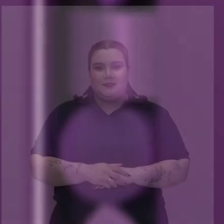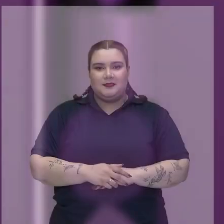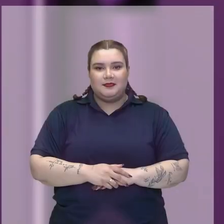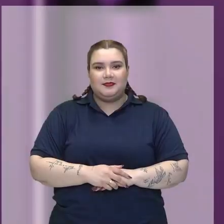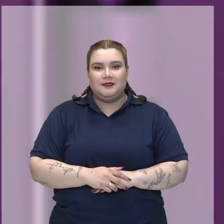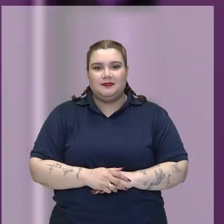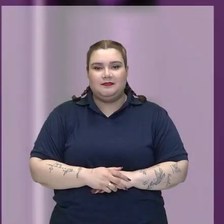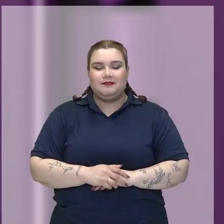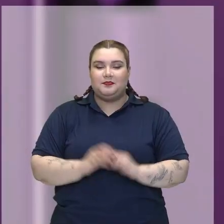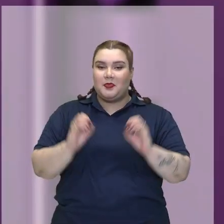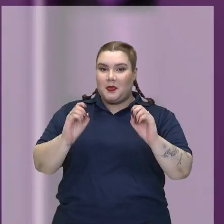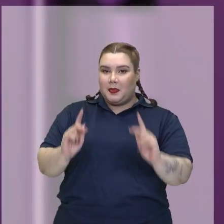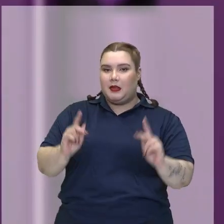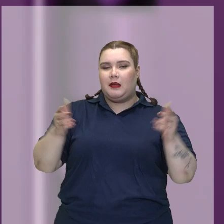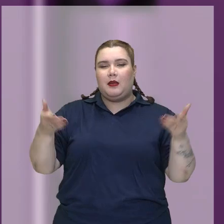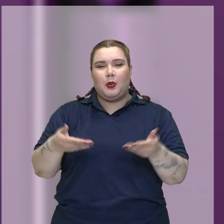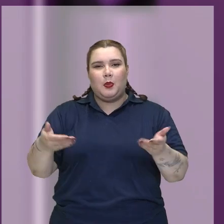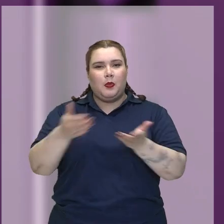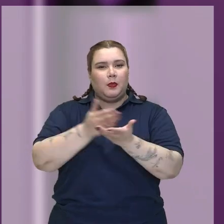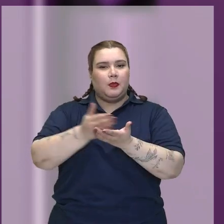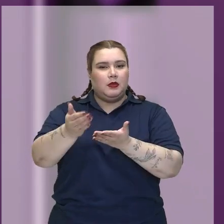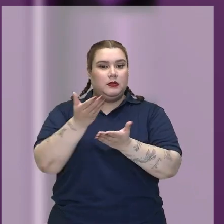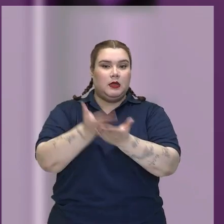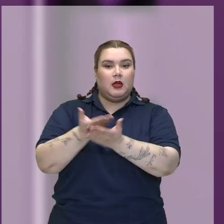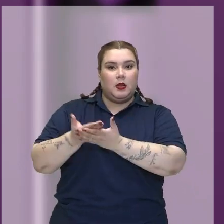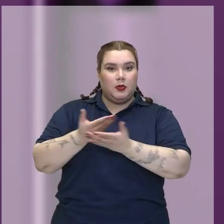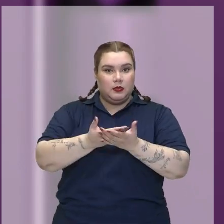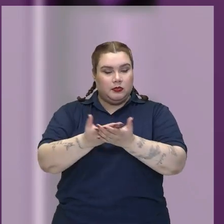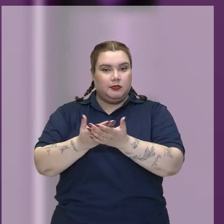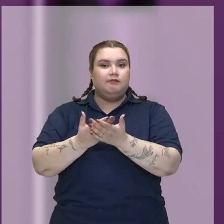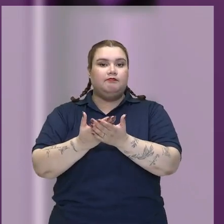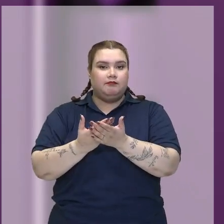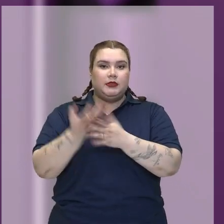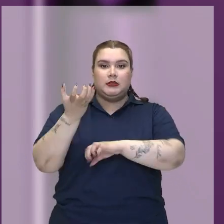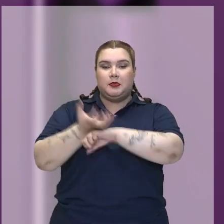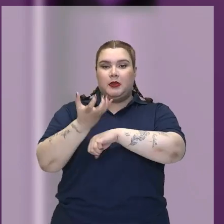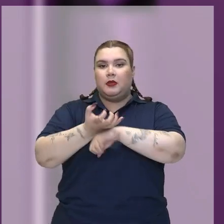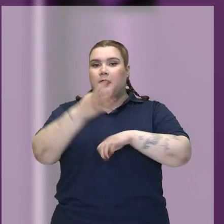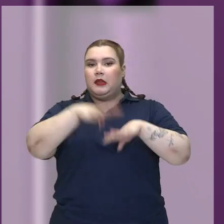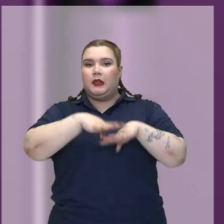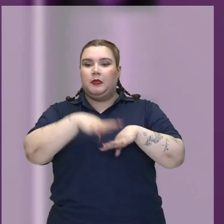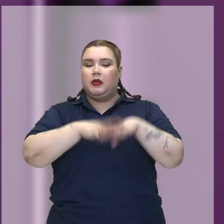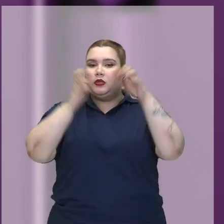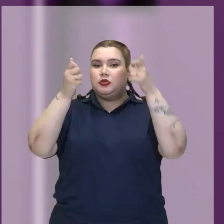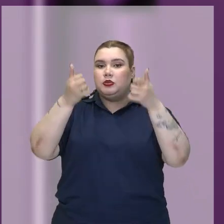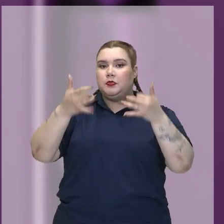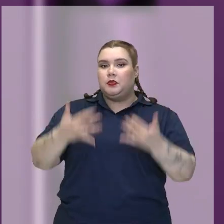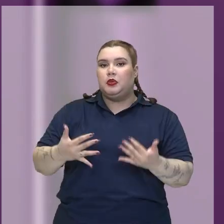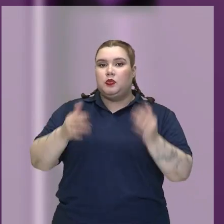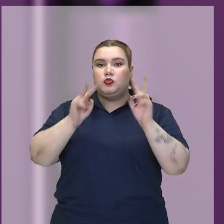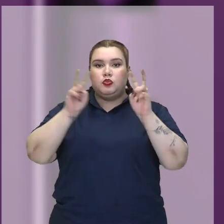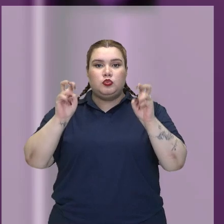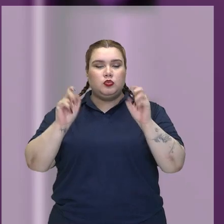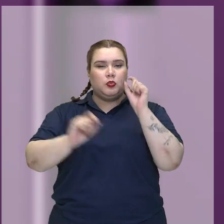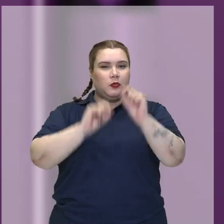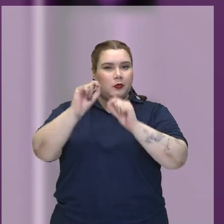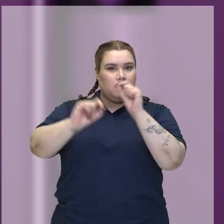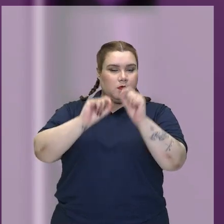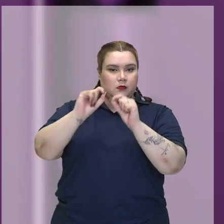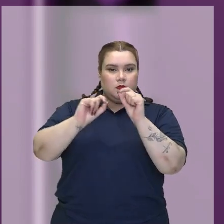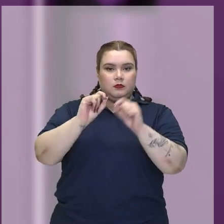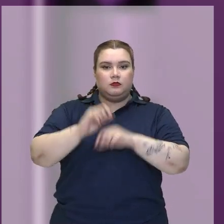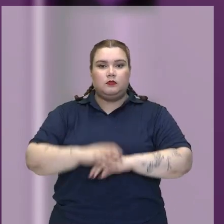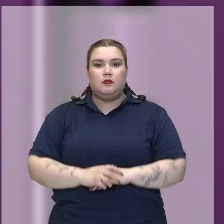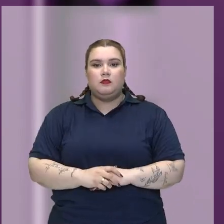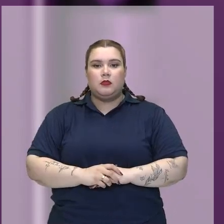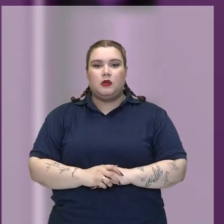Muito bem, vamos dar início à nossa aula de matemática, falando aí sobre uma